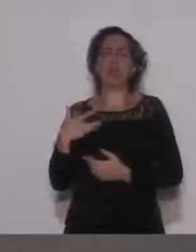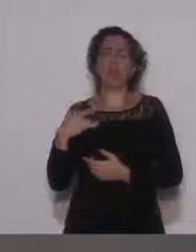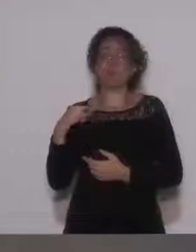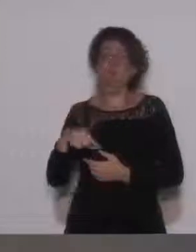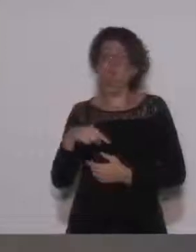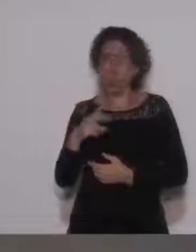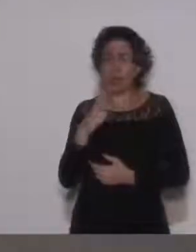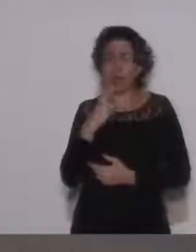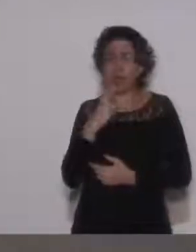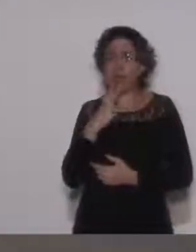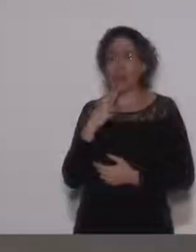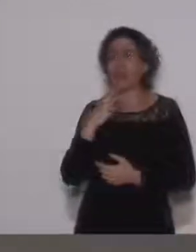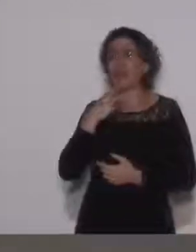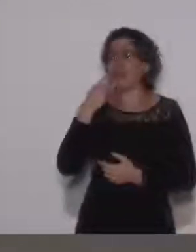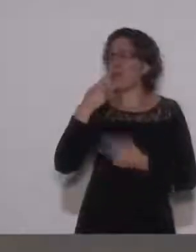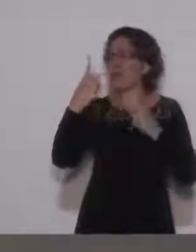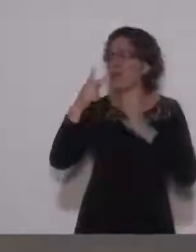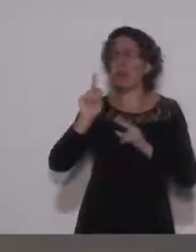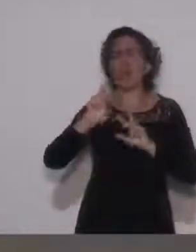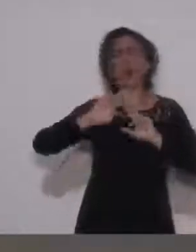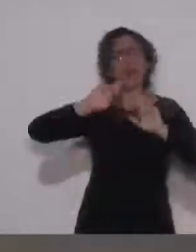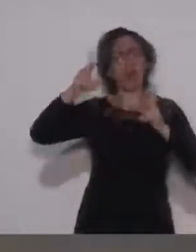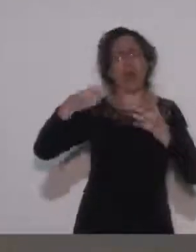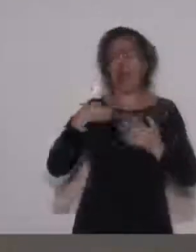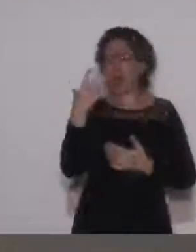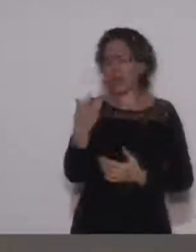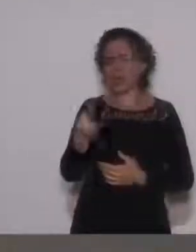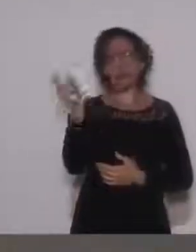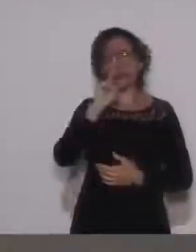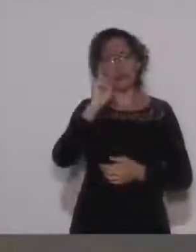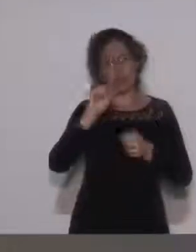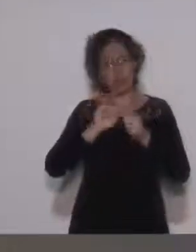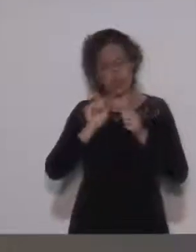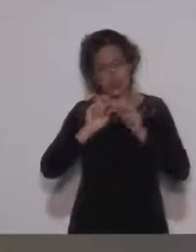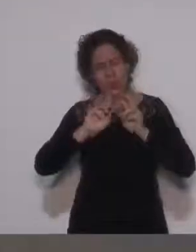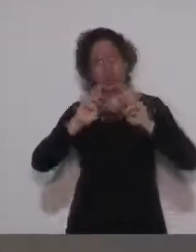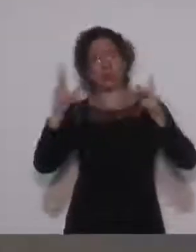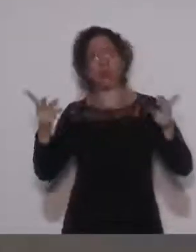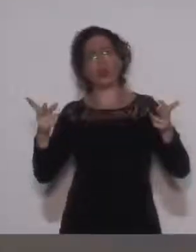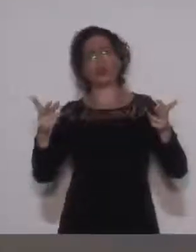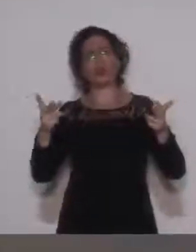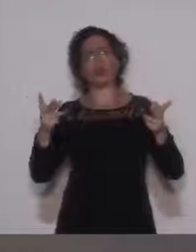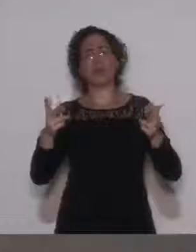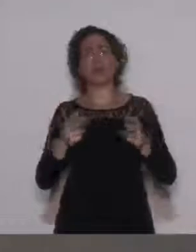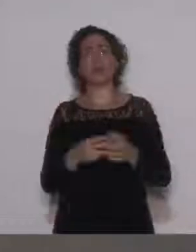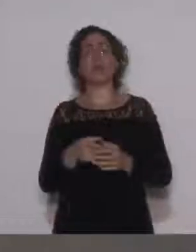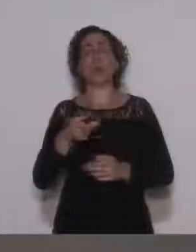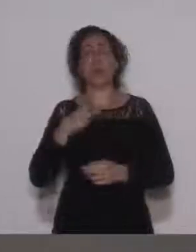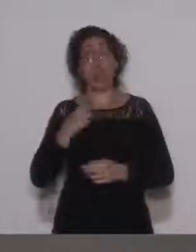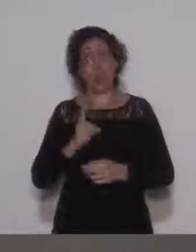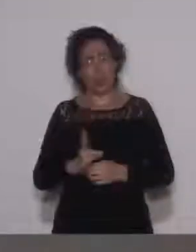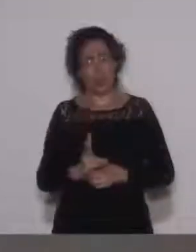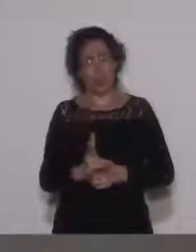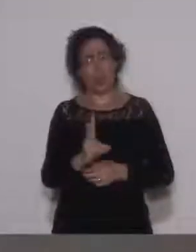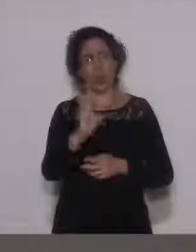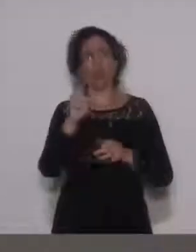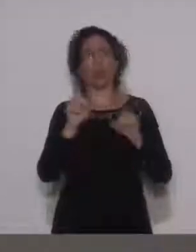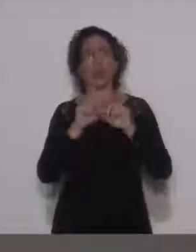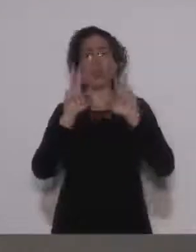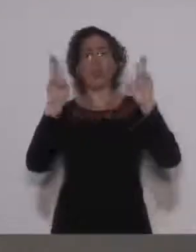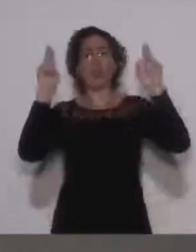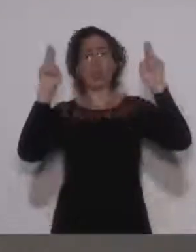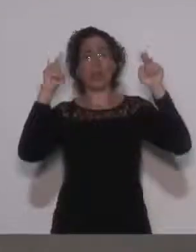de uma maneira planejada, não aceite essa situação. Por que eu estou dizendo isso? Para continuar também o tema da